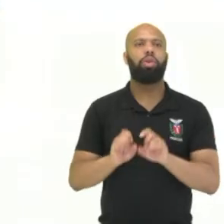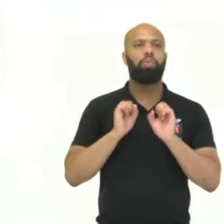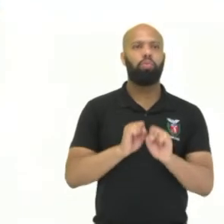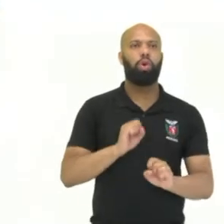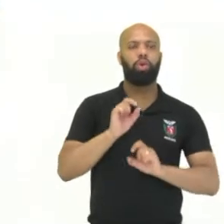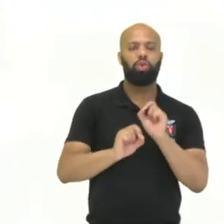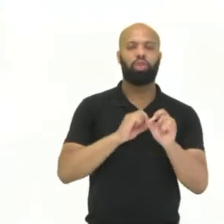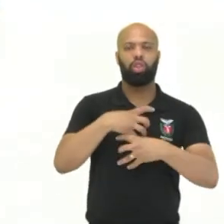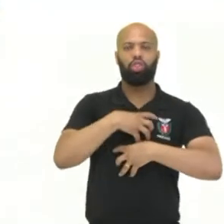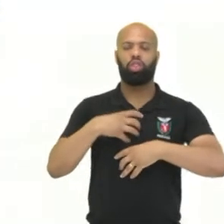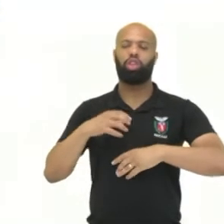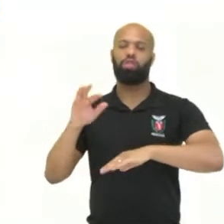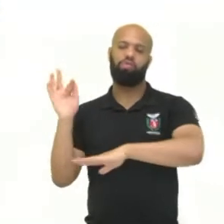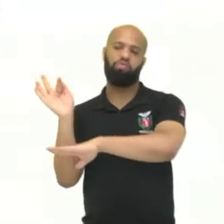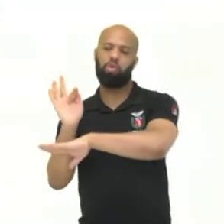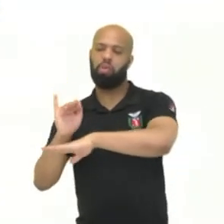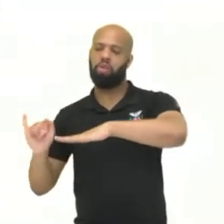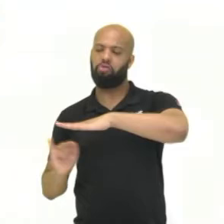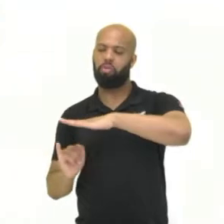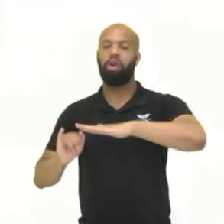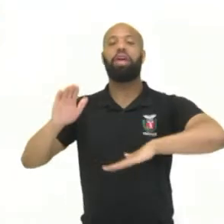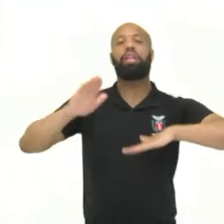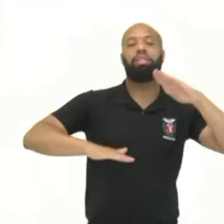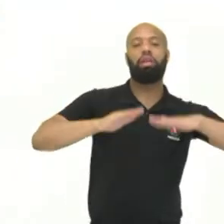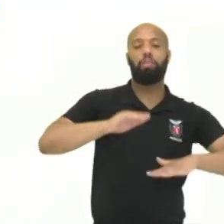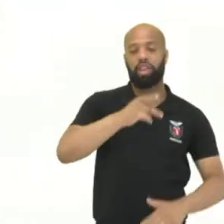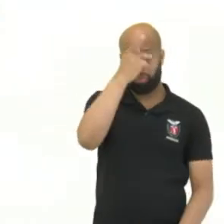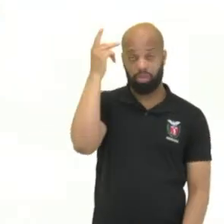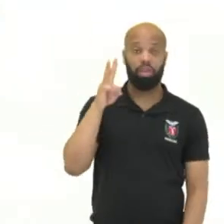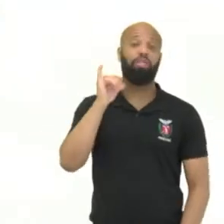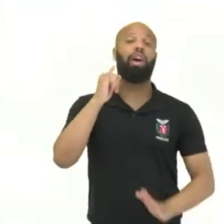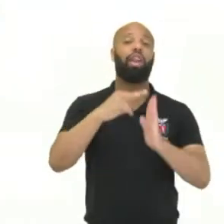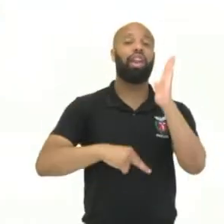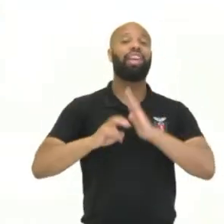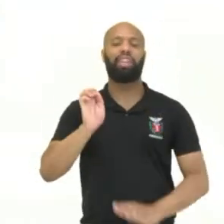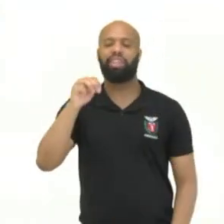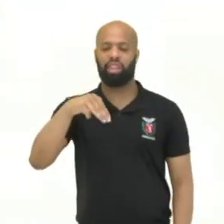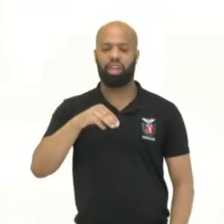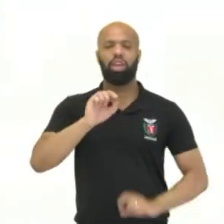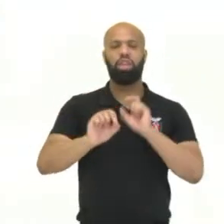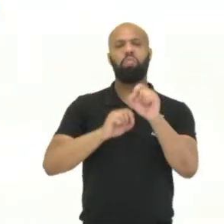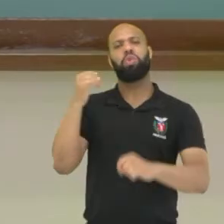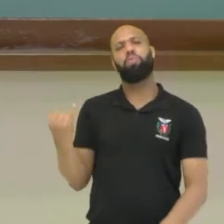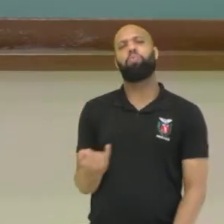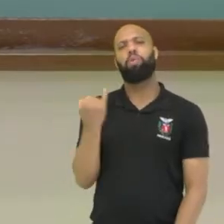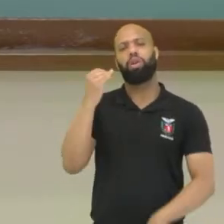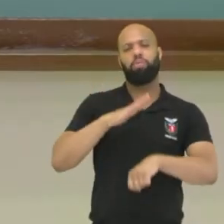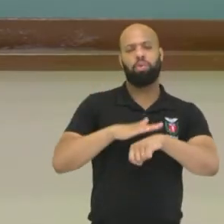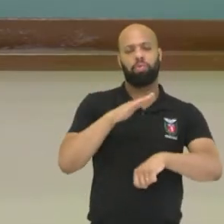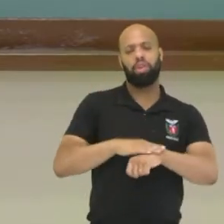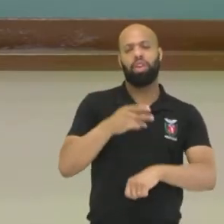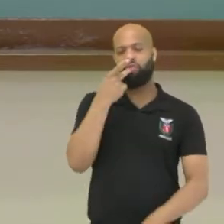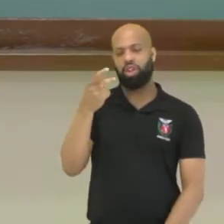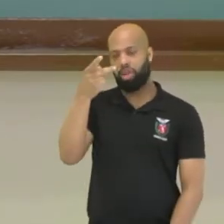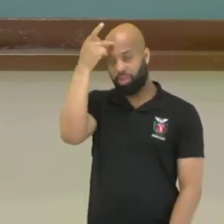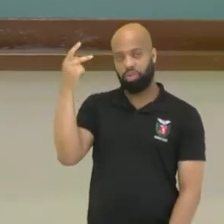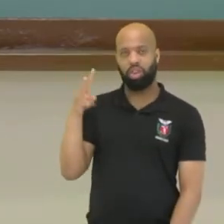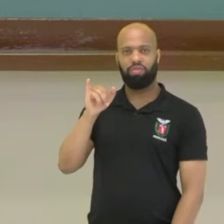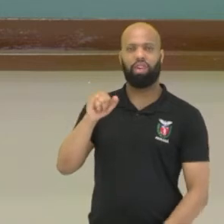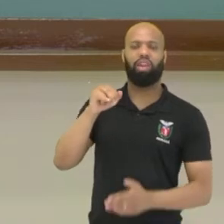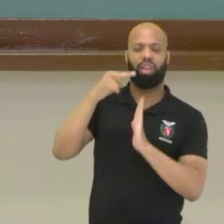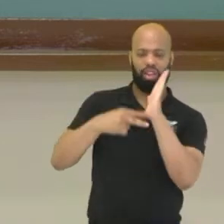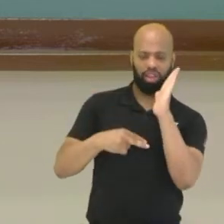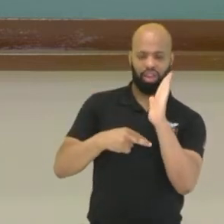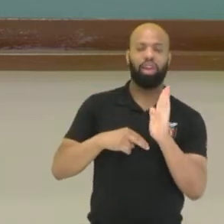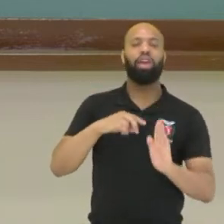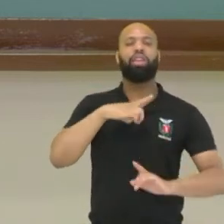mais formal ou menos, a depender do público leitor. E o que é importante quando eu falo de público leitor? Que eu